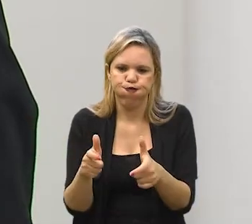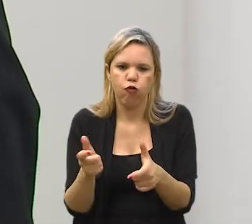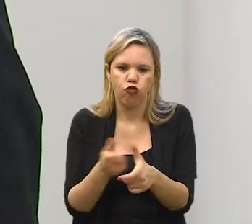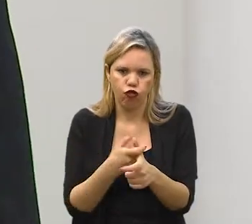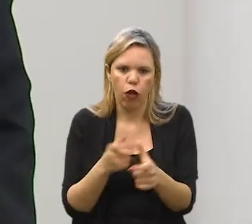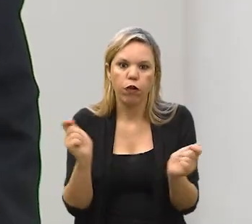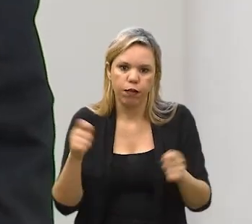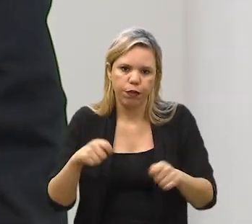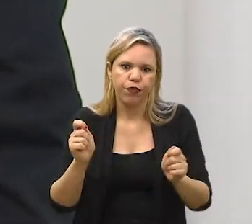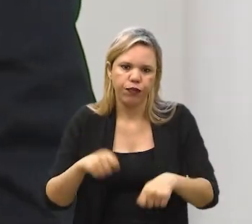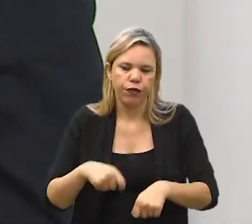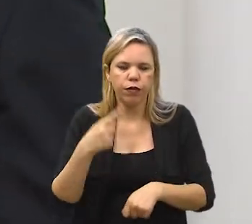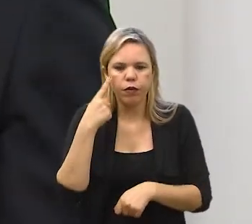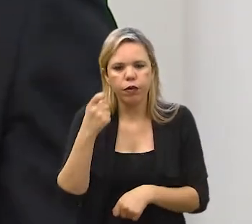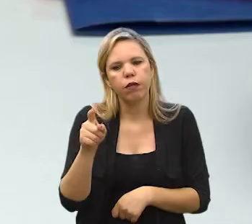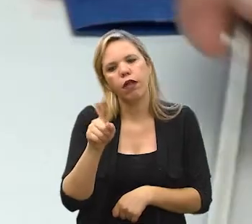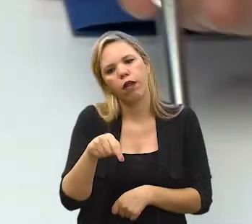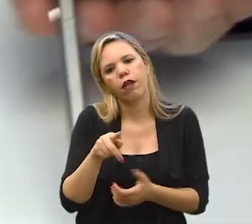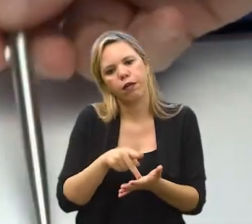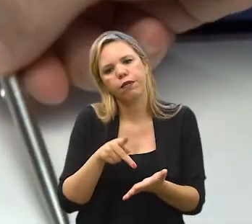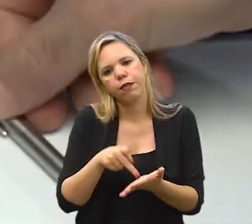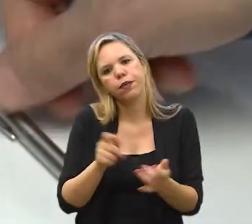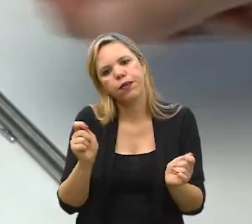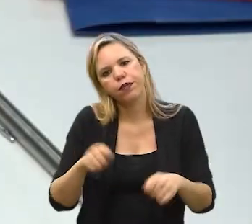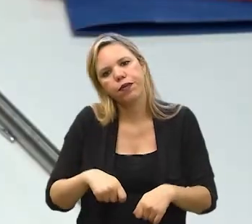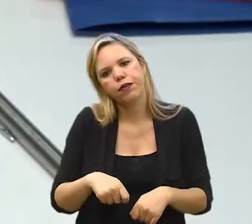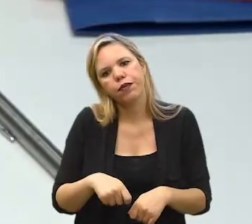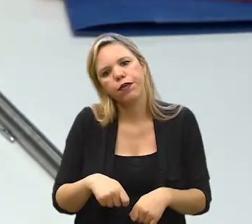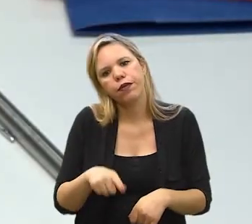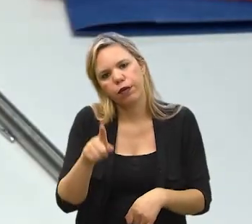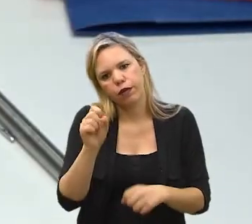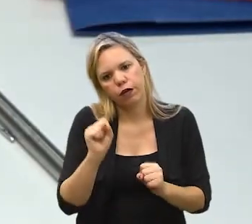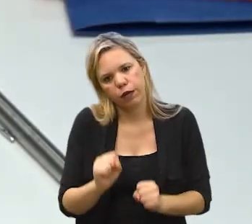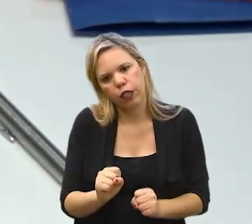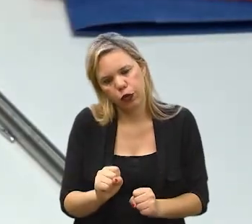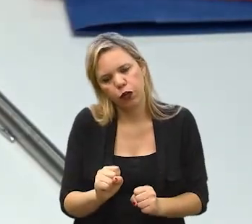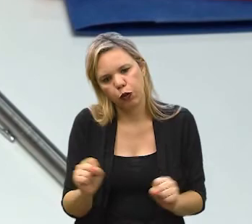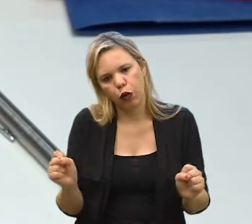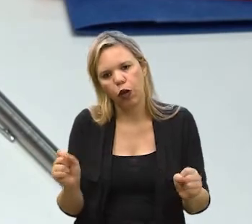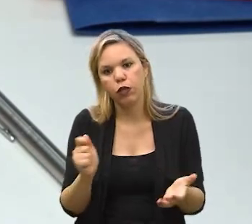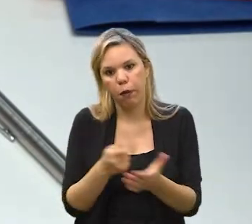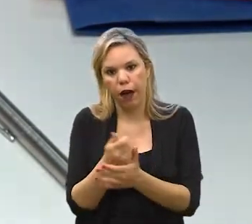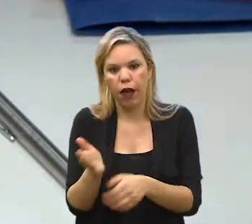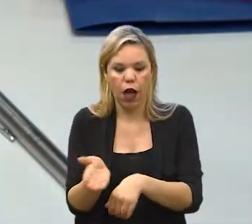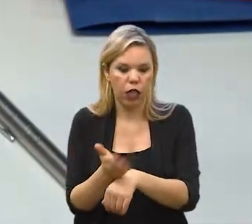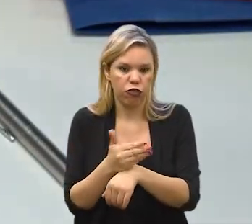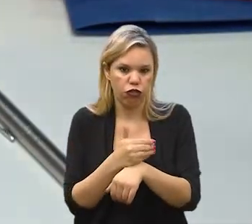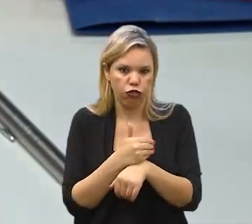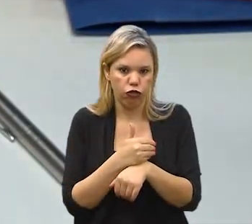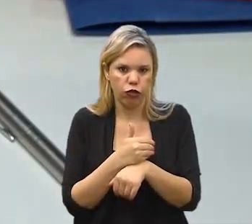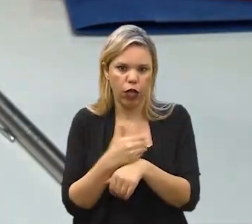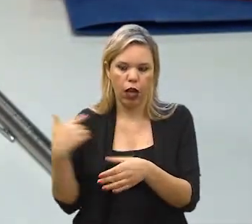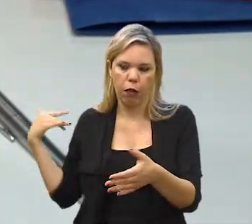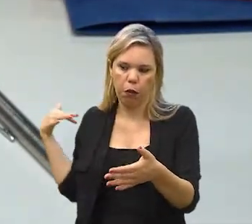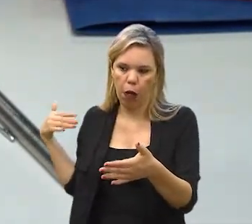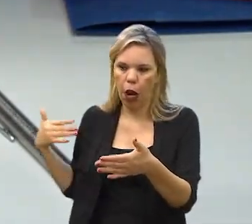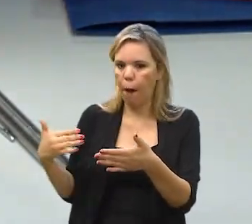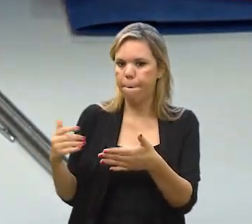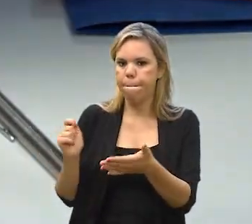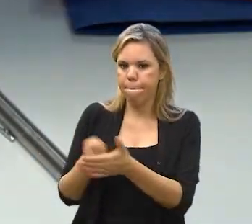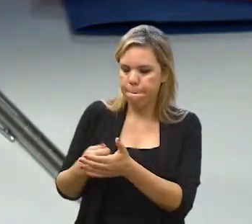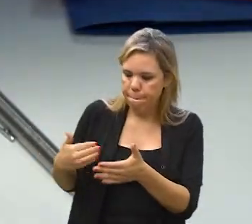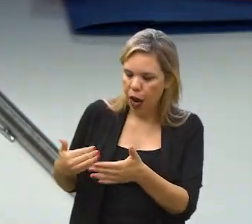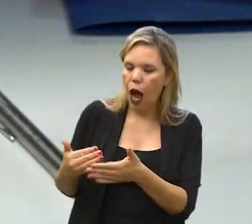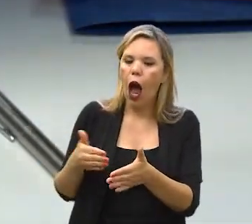é possível? É, isso é interessante, é verdade, é possível sim. Você pode amortizar as parcelas de trás para frente, onde você,